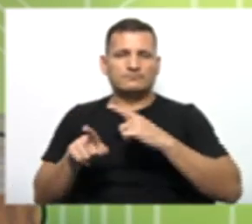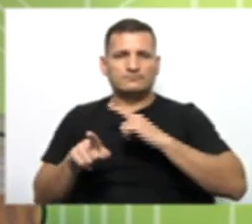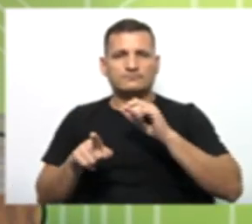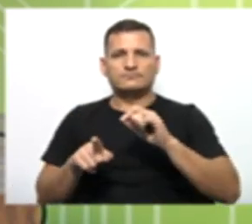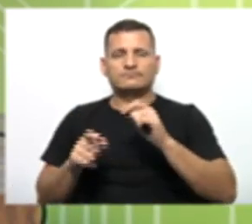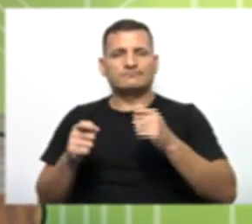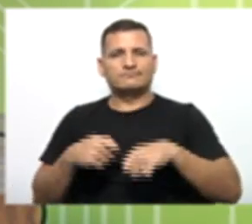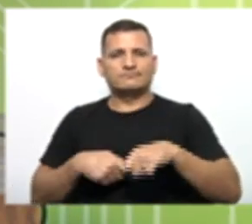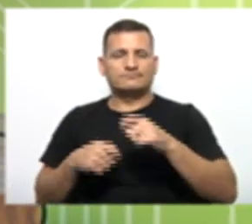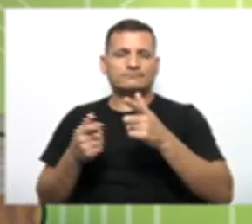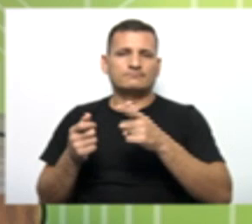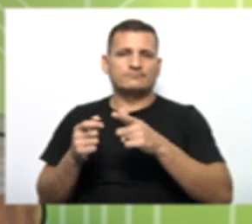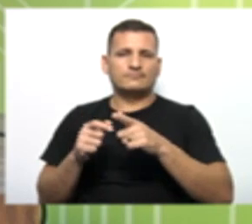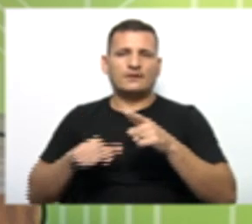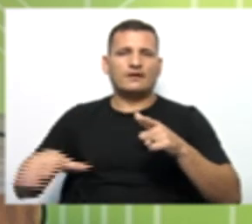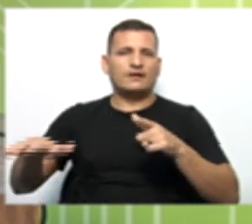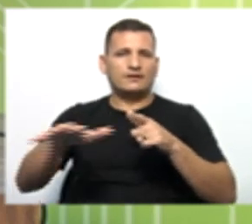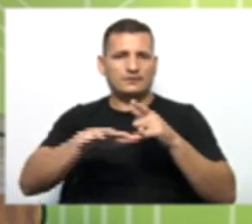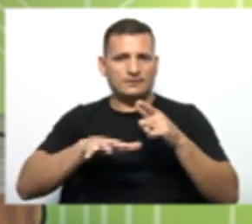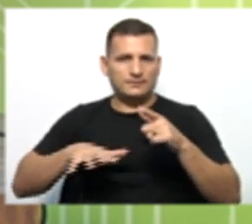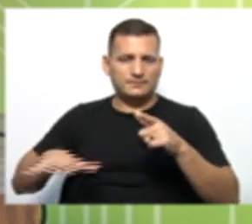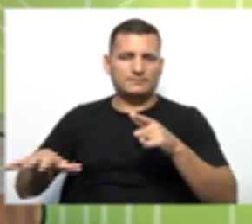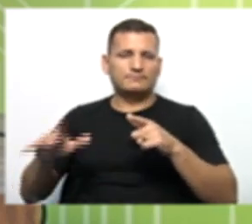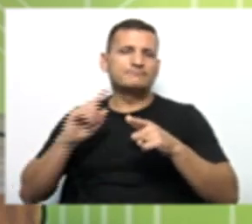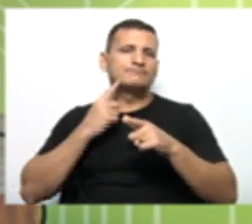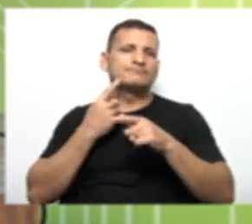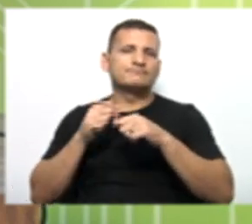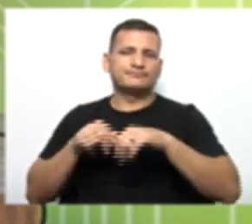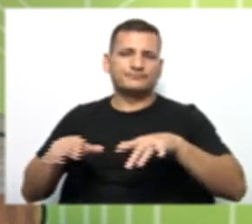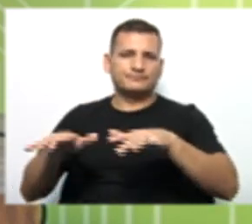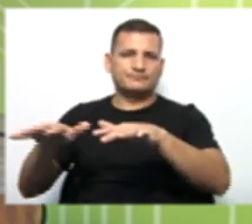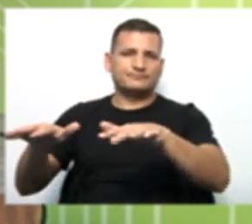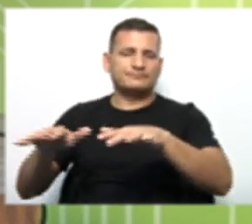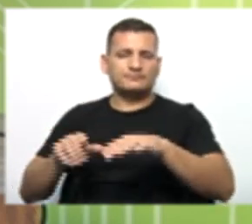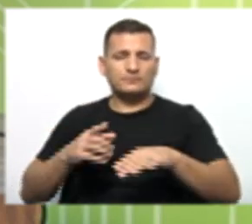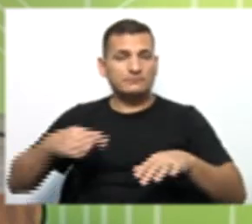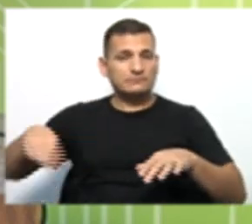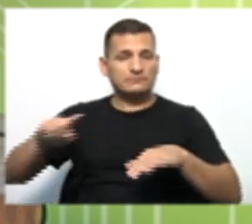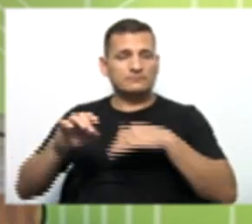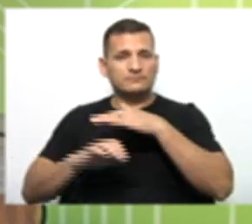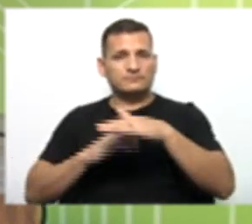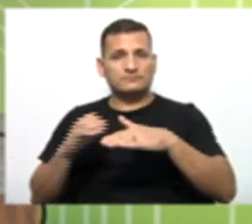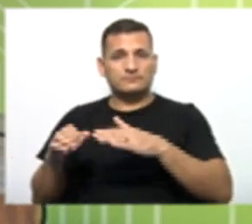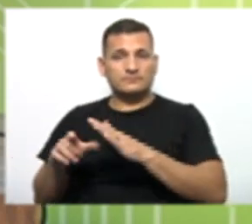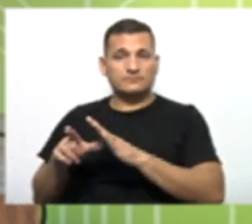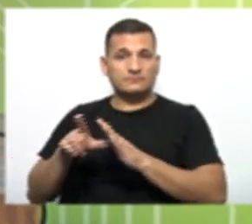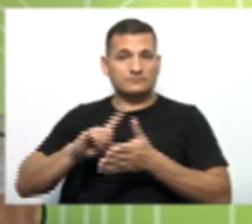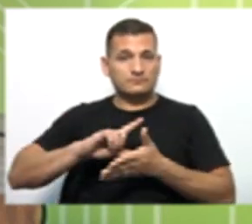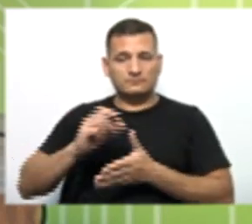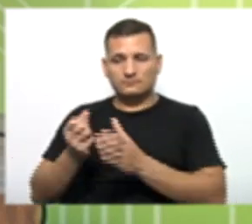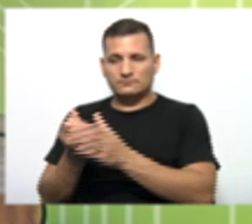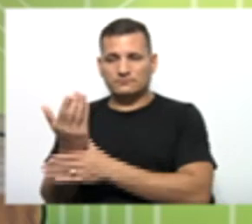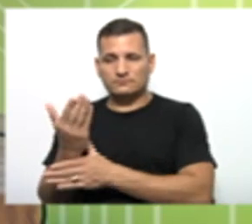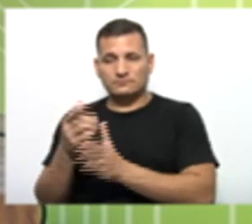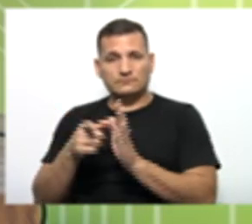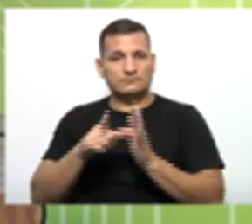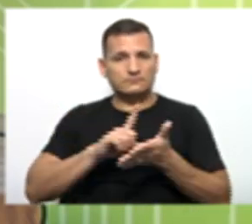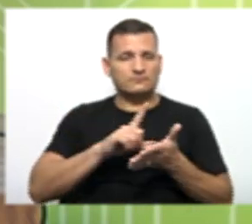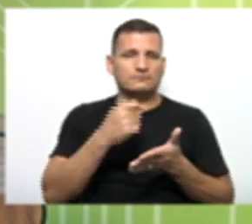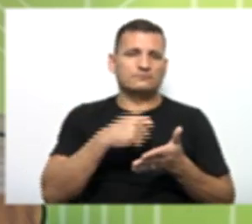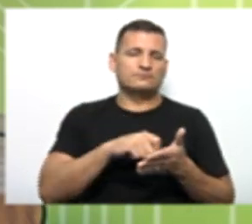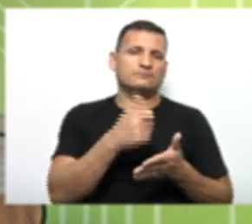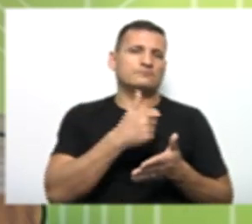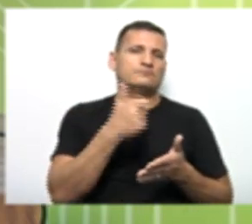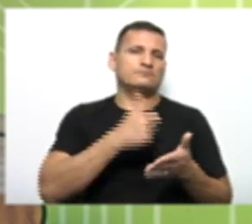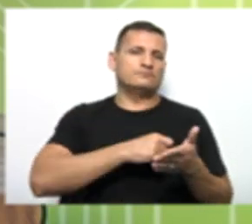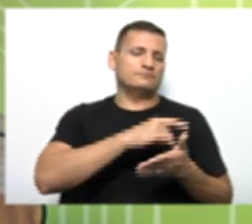áreas. Essas empresas, esses empreendimentos, antes de serem implementados, eles vão ter